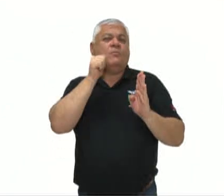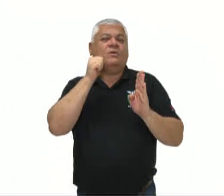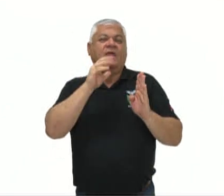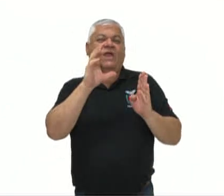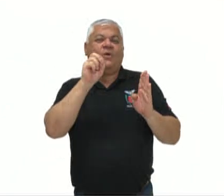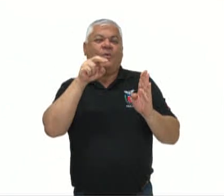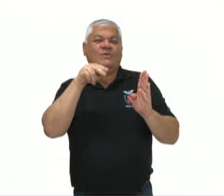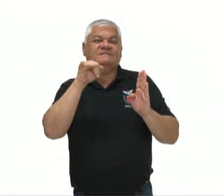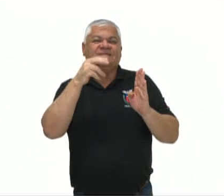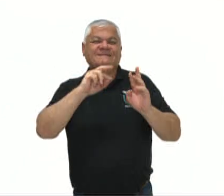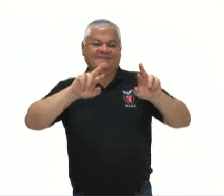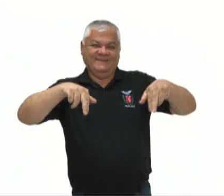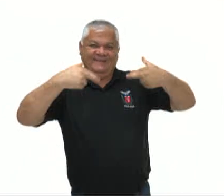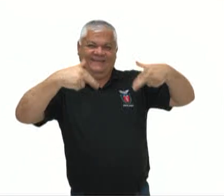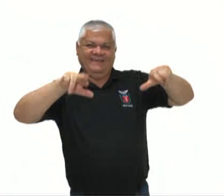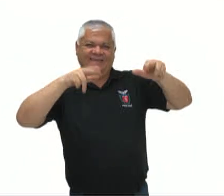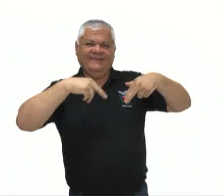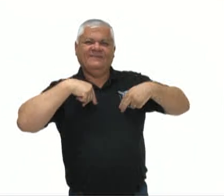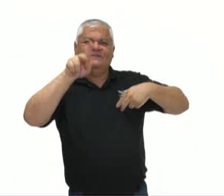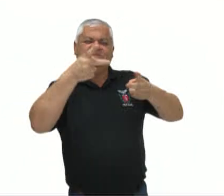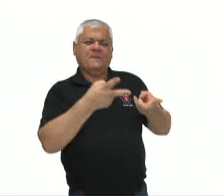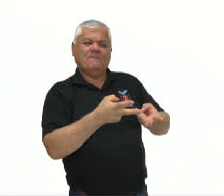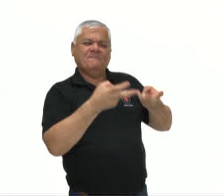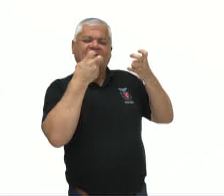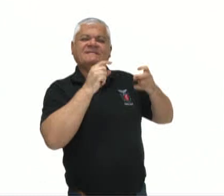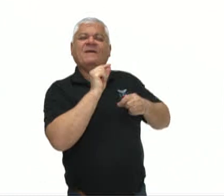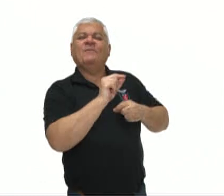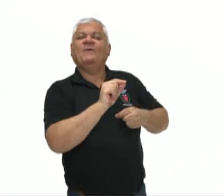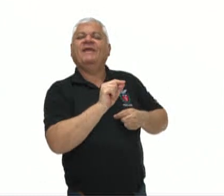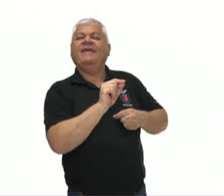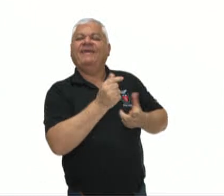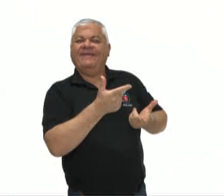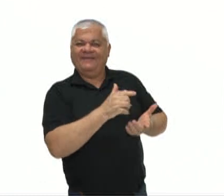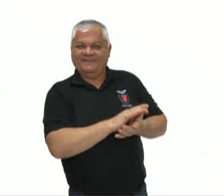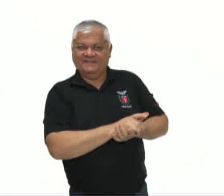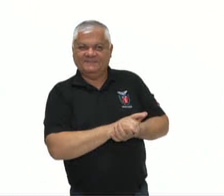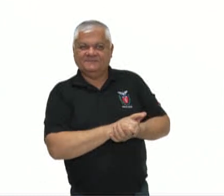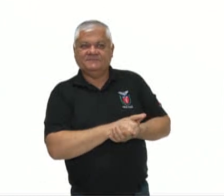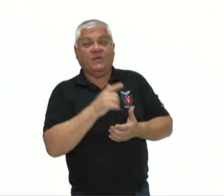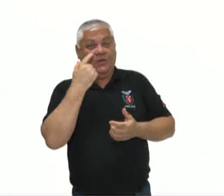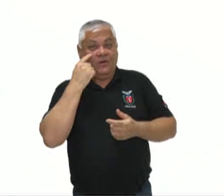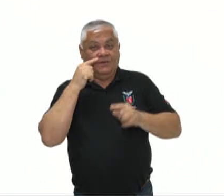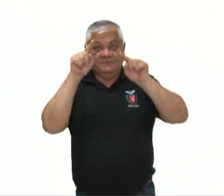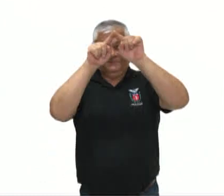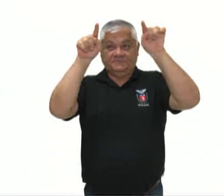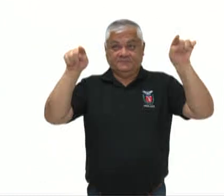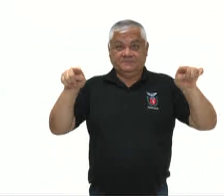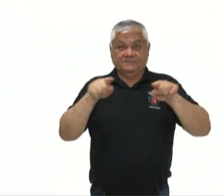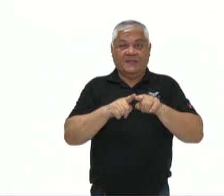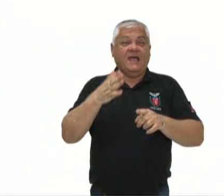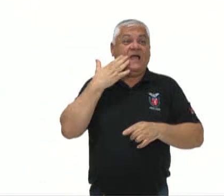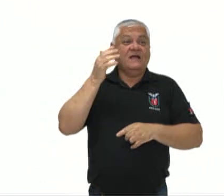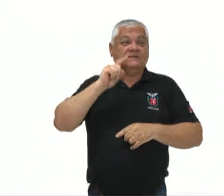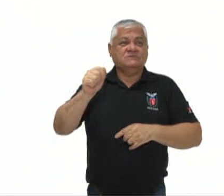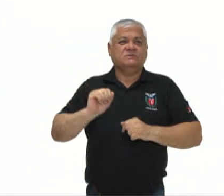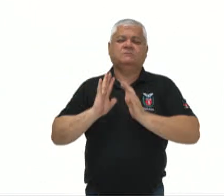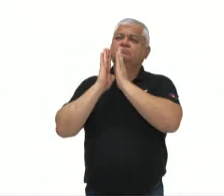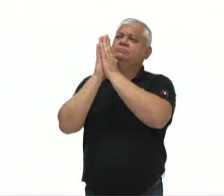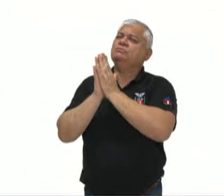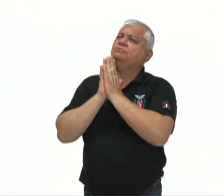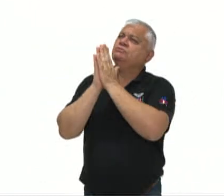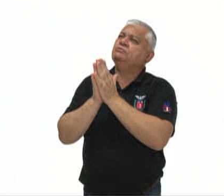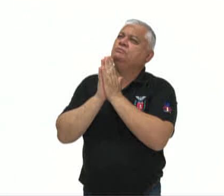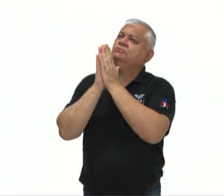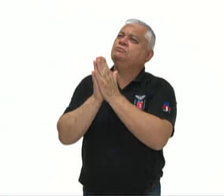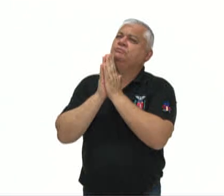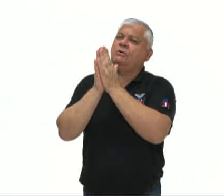o que é possível perceber quanto ao uso da língua? Observe o recorte: dignai-vos ouvir nossas súplicas,